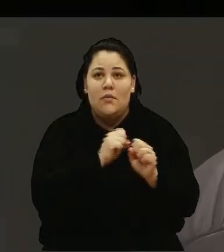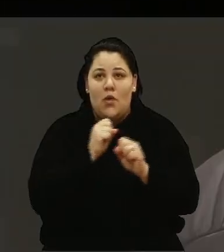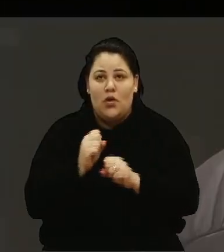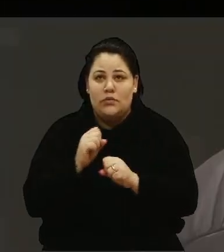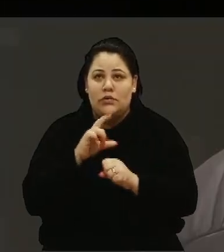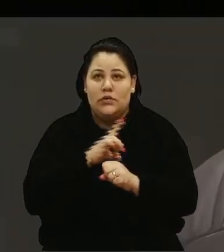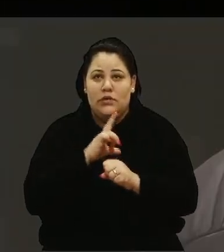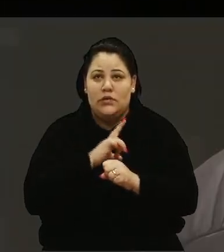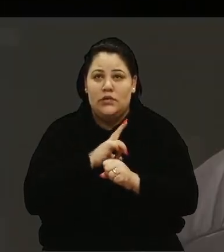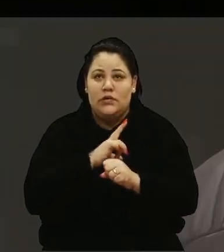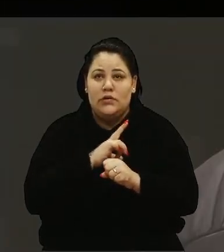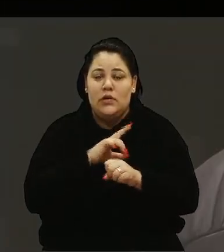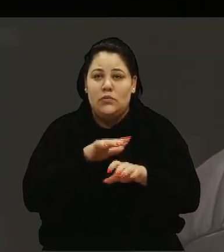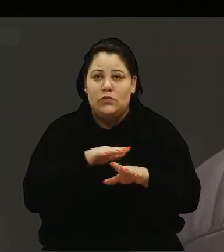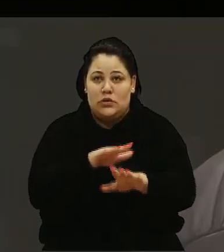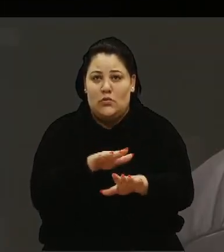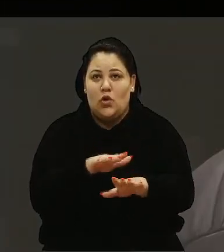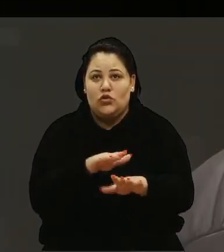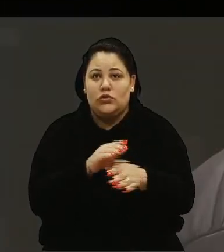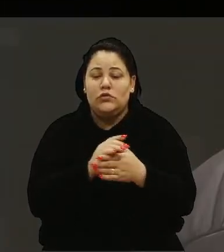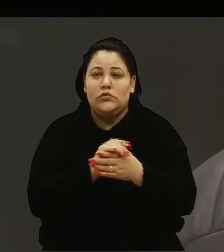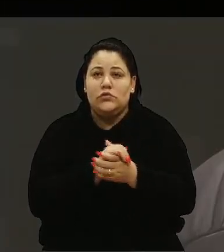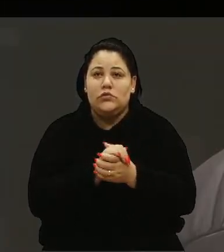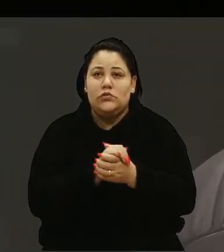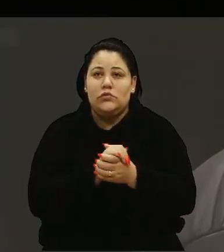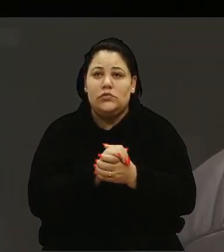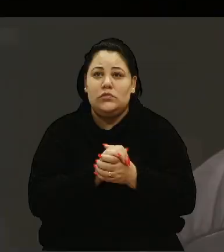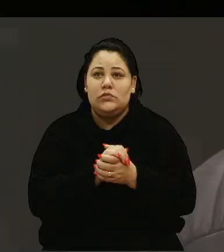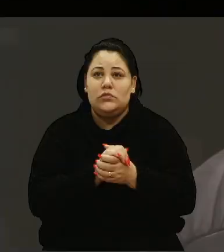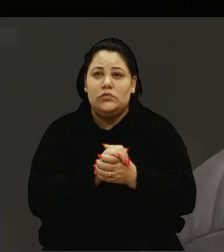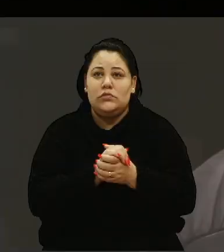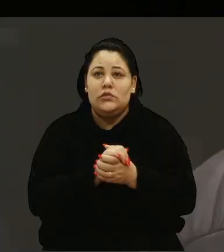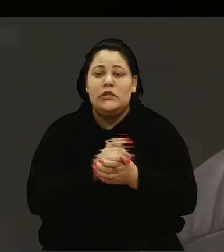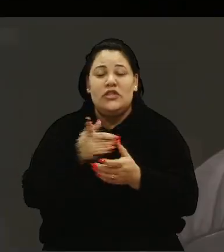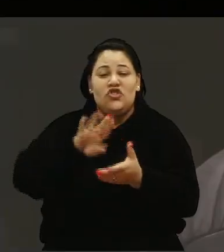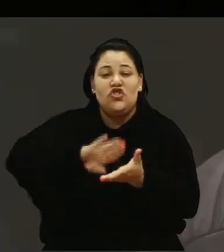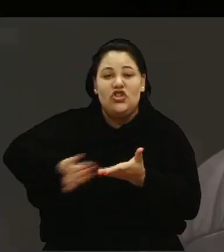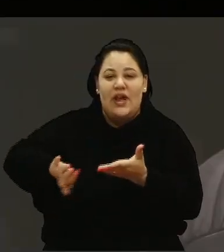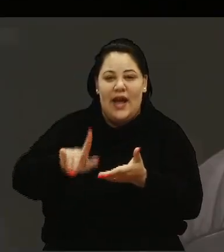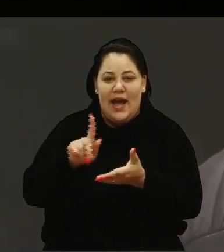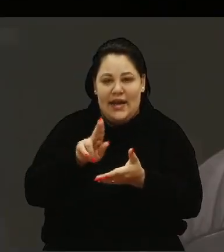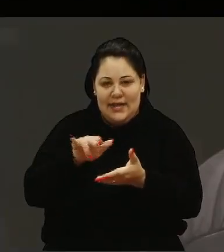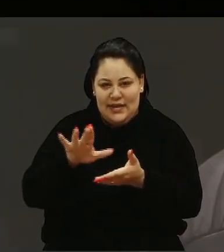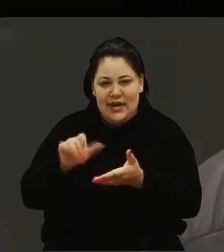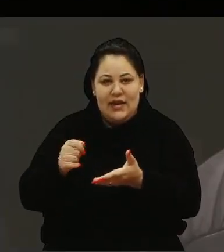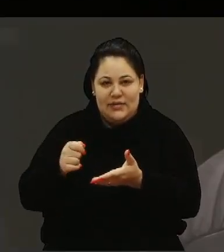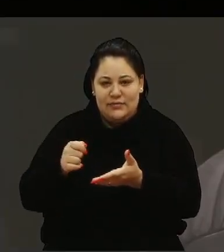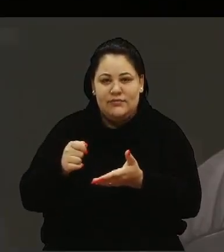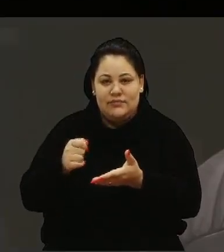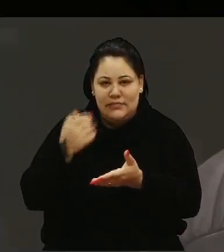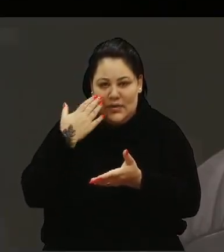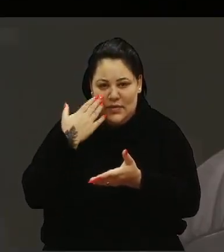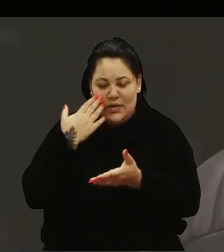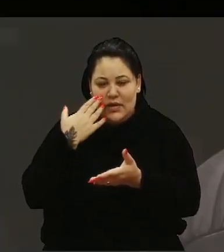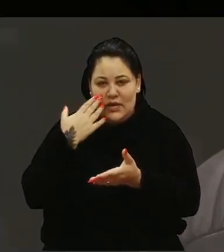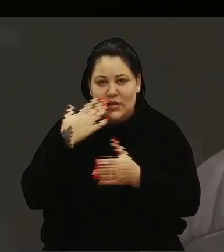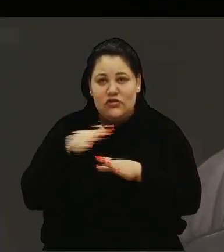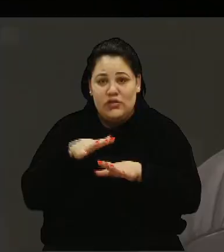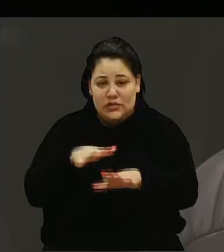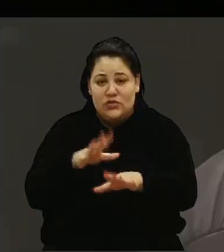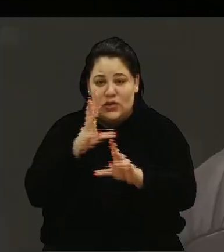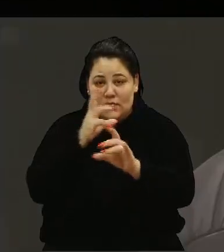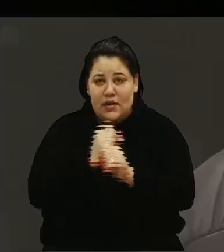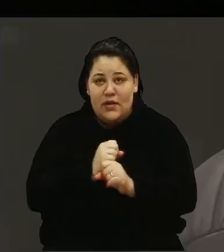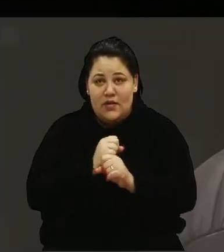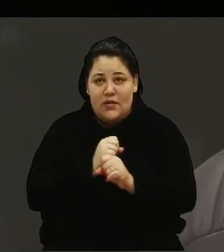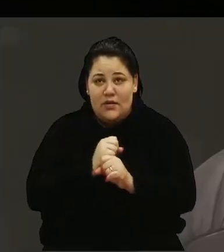gente promove a extinção da guia de trânsito desse animal, a gente tem que verificar que o requerimento de